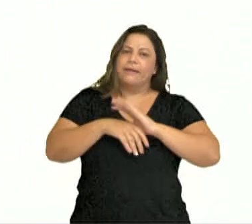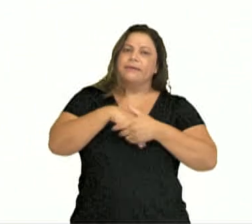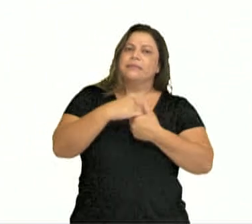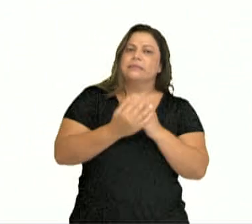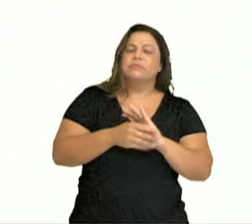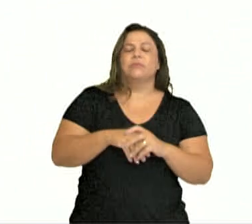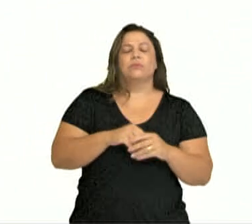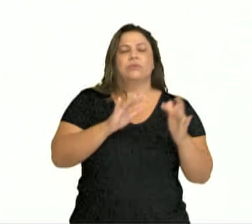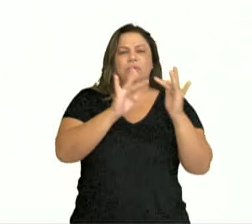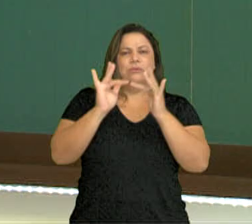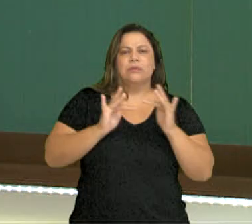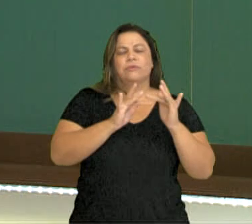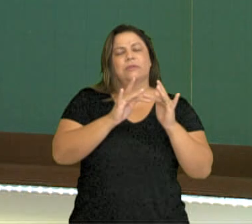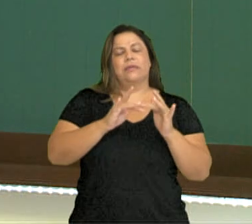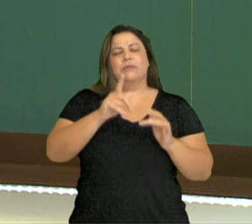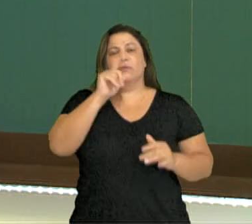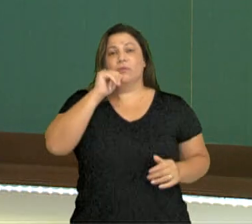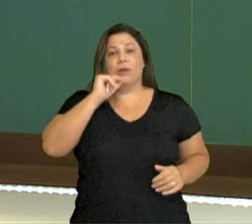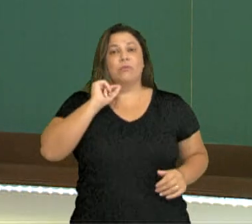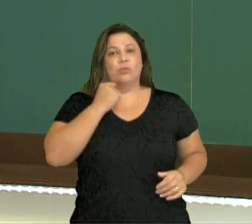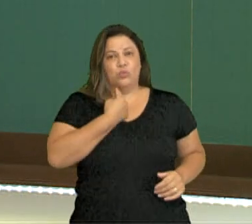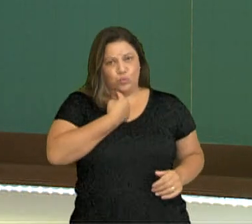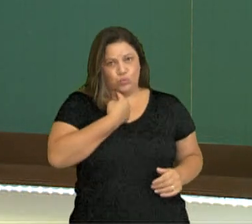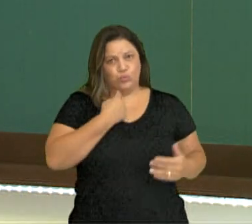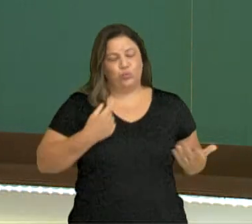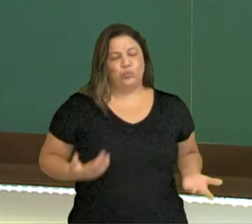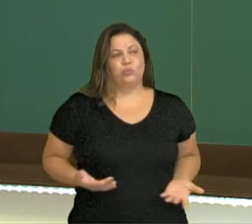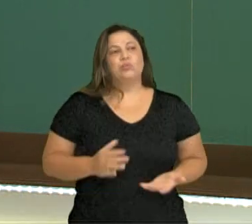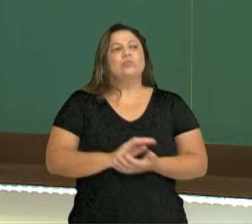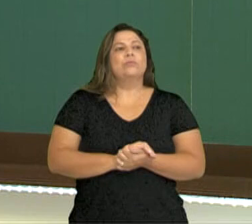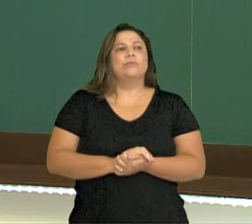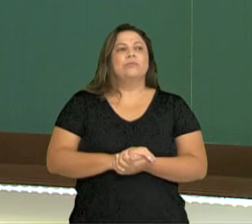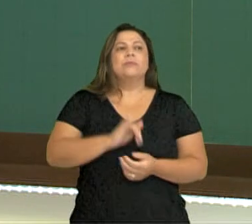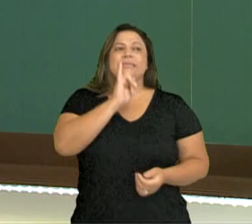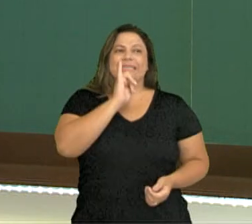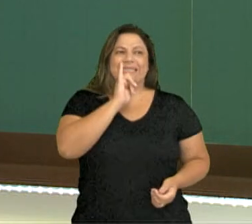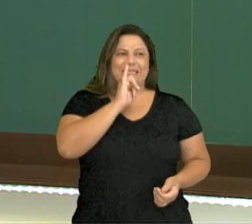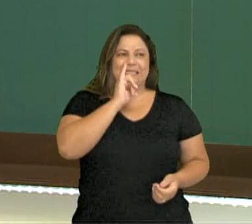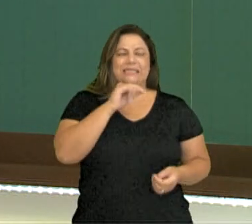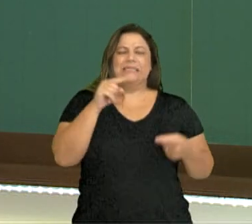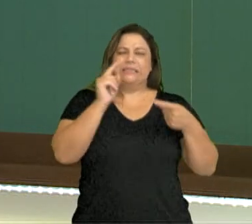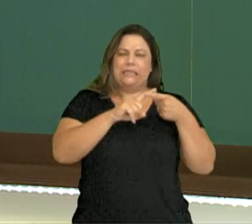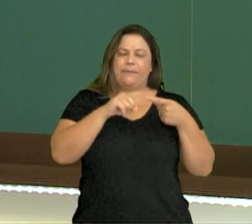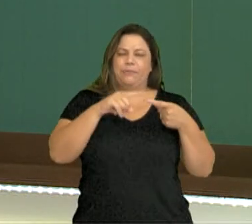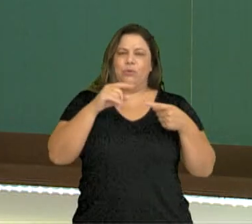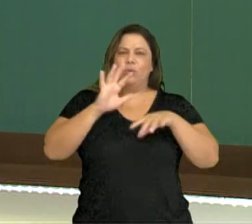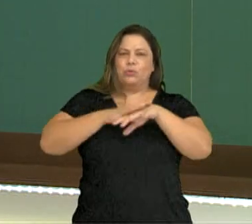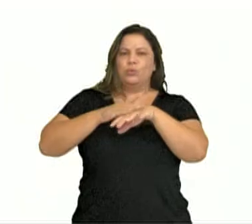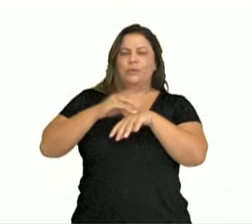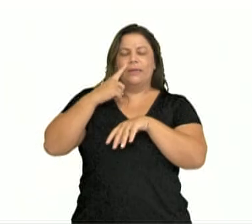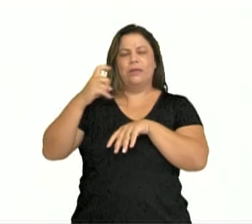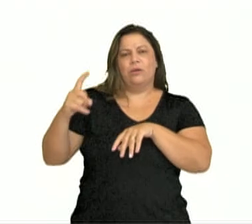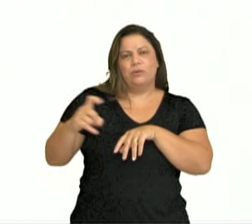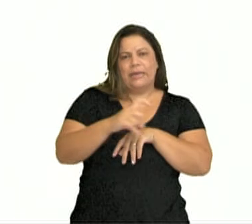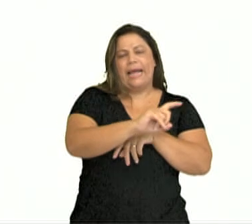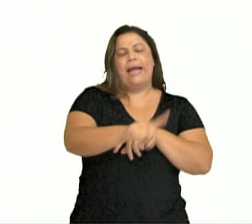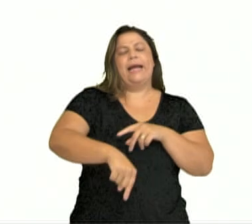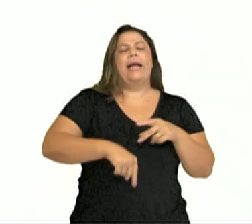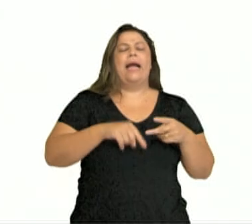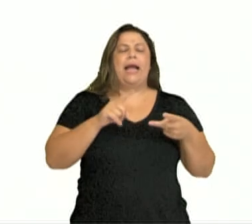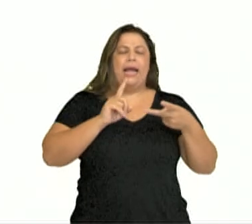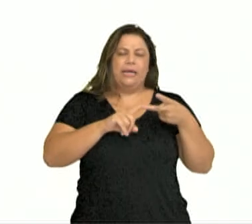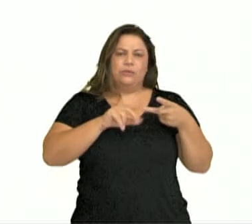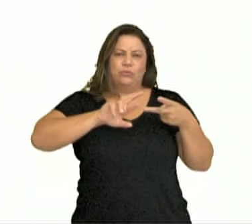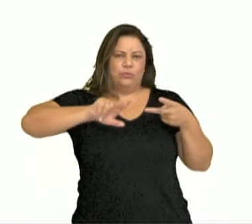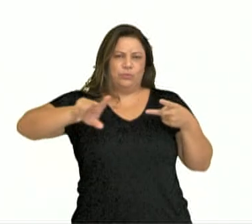ter contato com água contaminada. Exemplos de bacterioses: leptospirose, o contato com a urina de ratos e